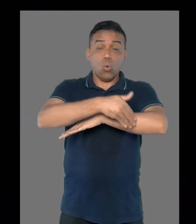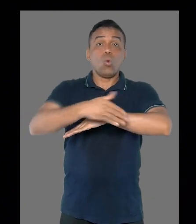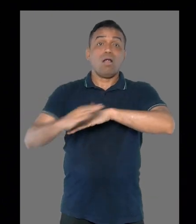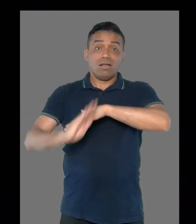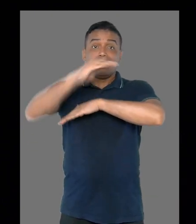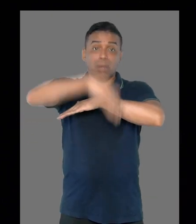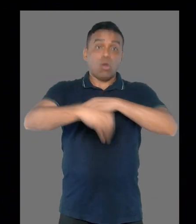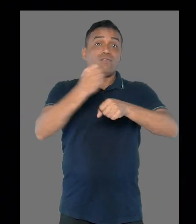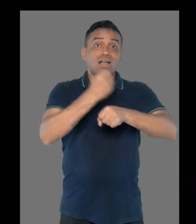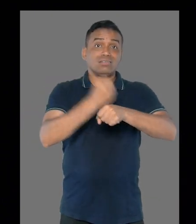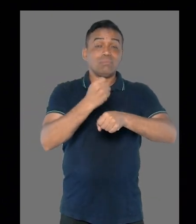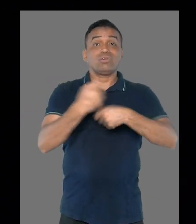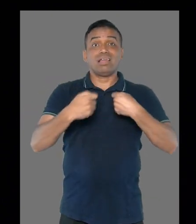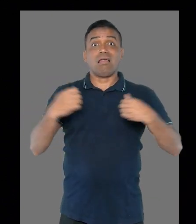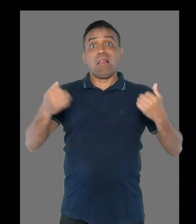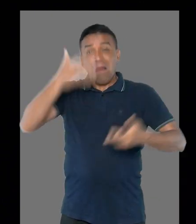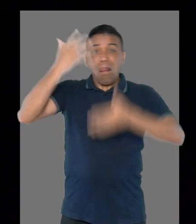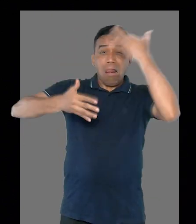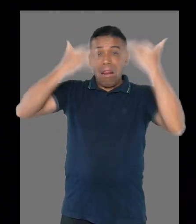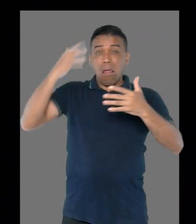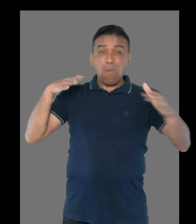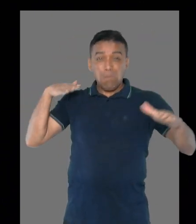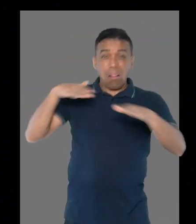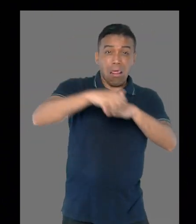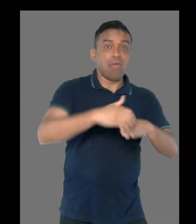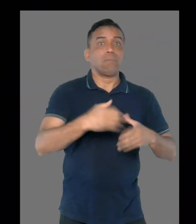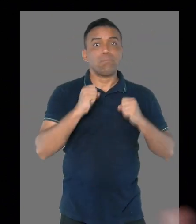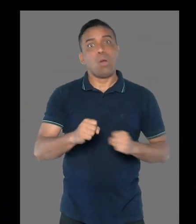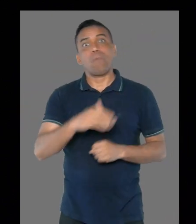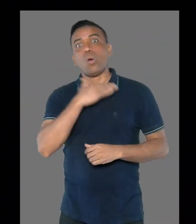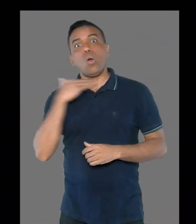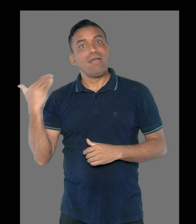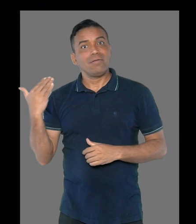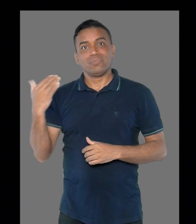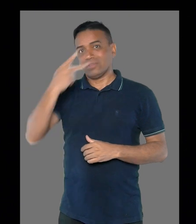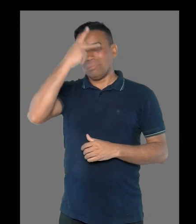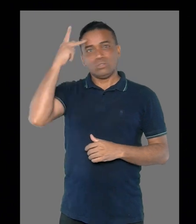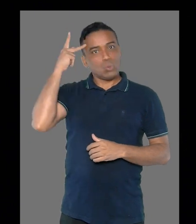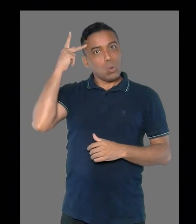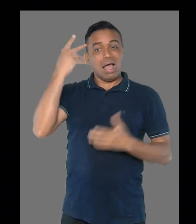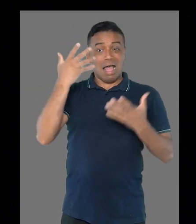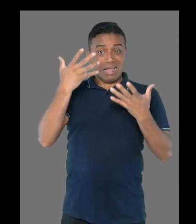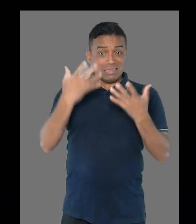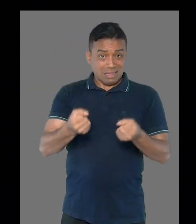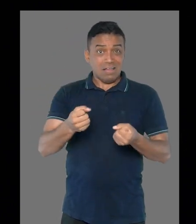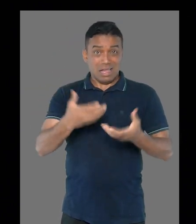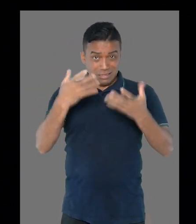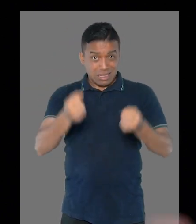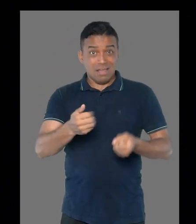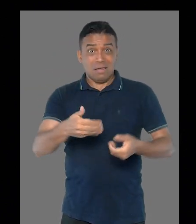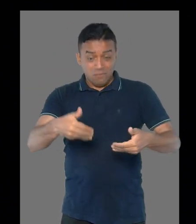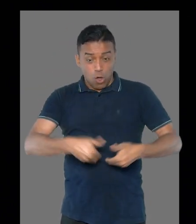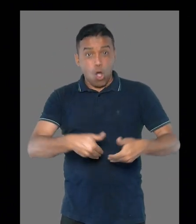gente fazendo um racha na rua, porque a gente pode morrer. Não dá para aceitar alguém passando fome num país